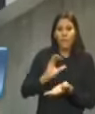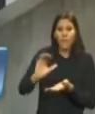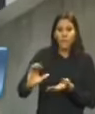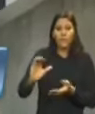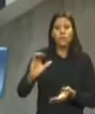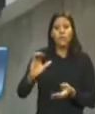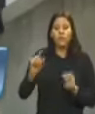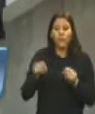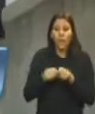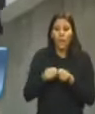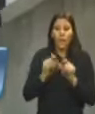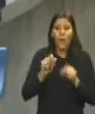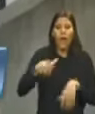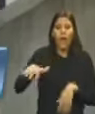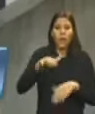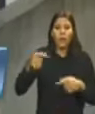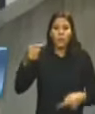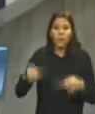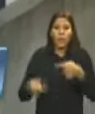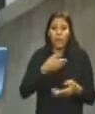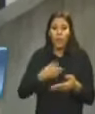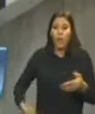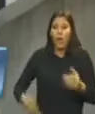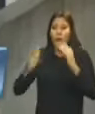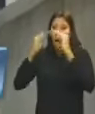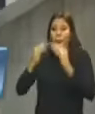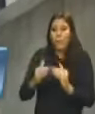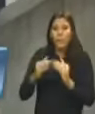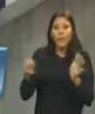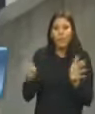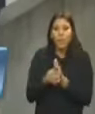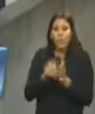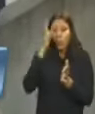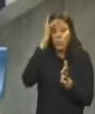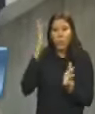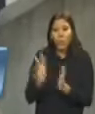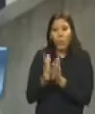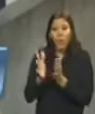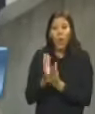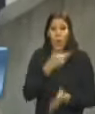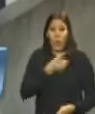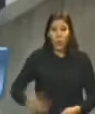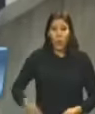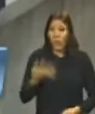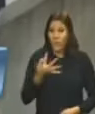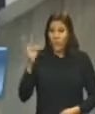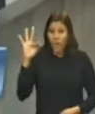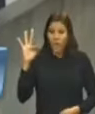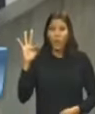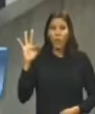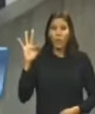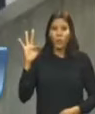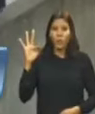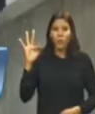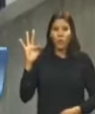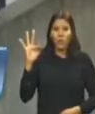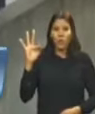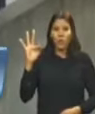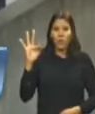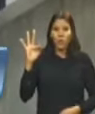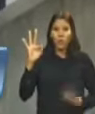públicas de habitação popular. O governo federal, né,